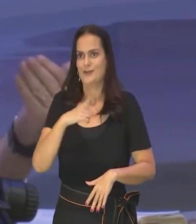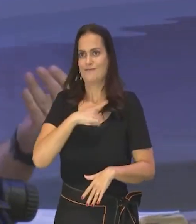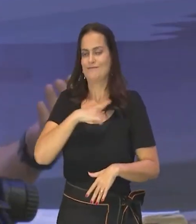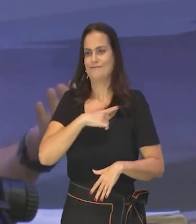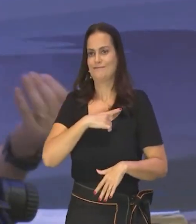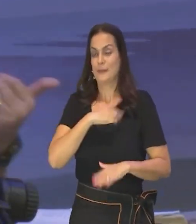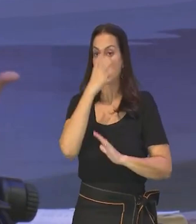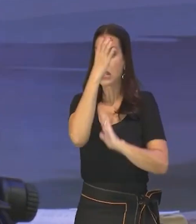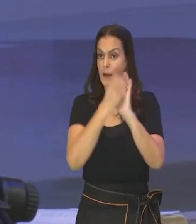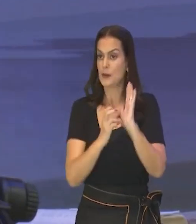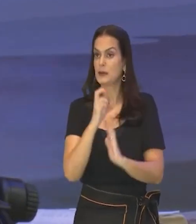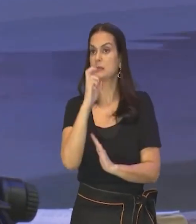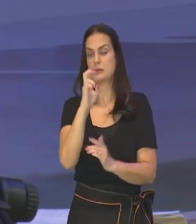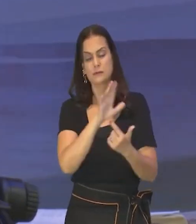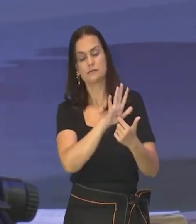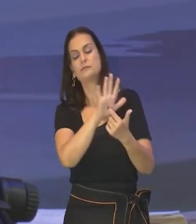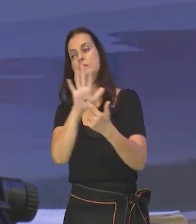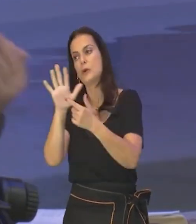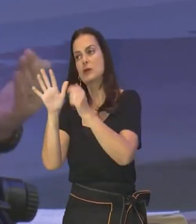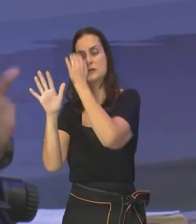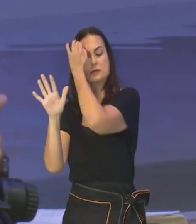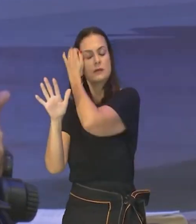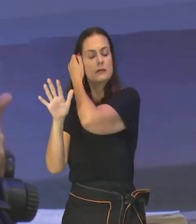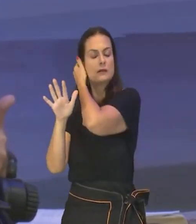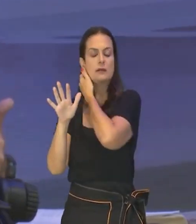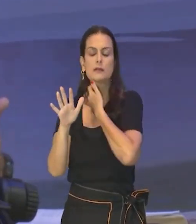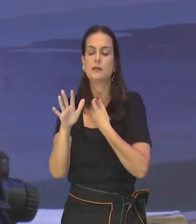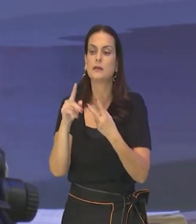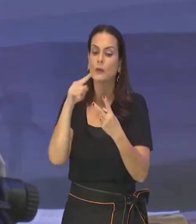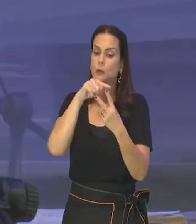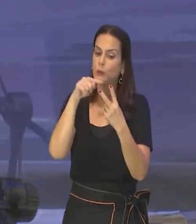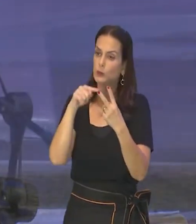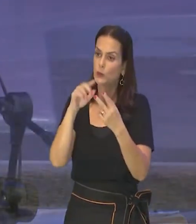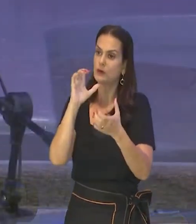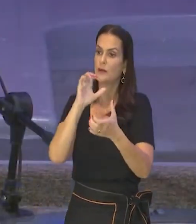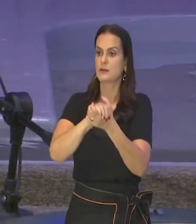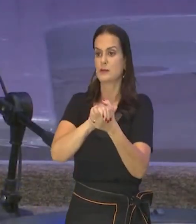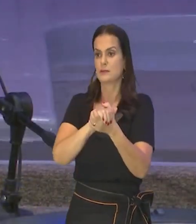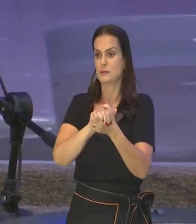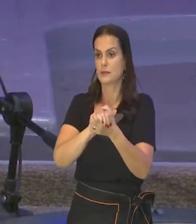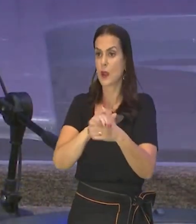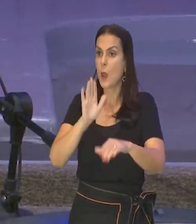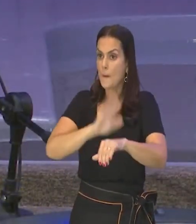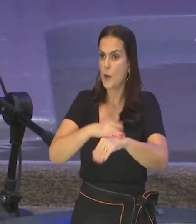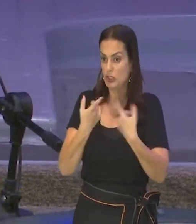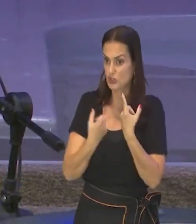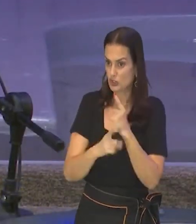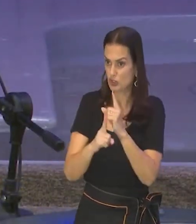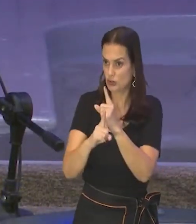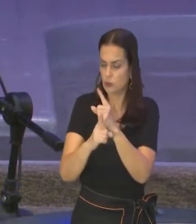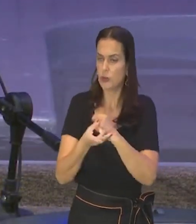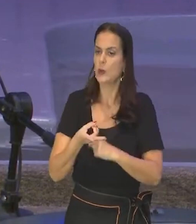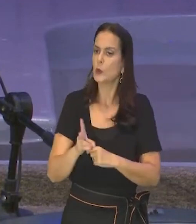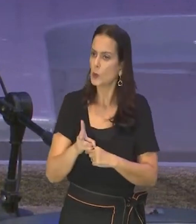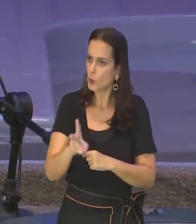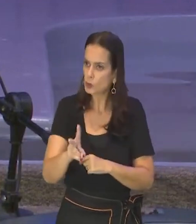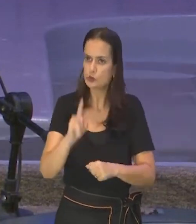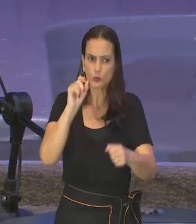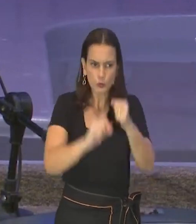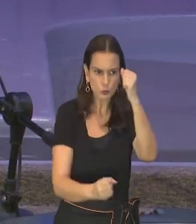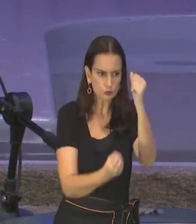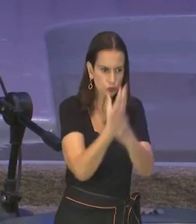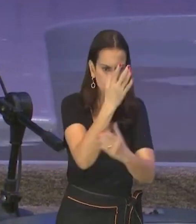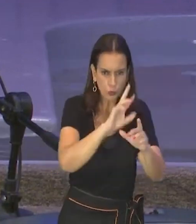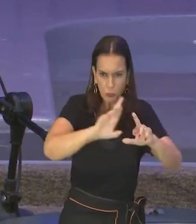Então o capítulo 5 traz esta história de Ananias e Safira, e quando os apóstolos continuam a realizar